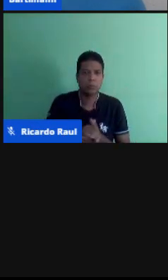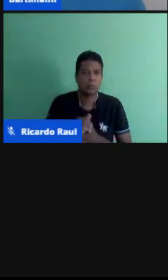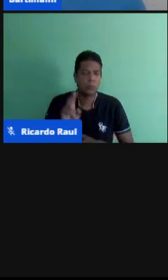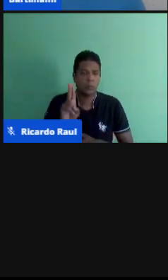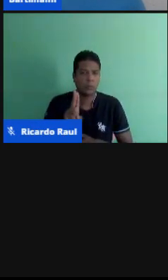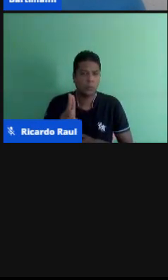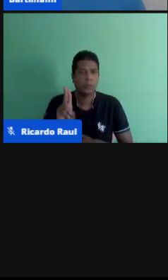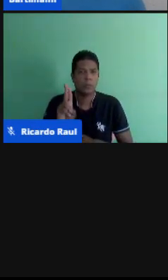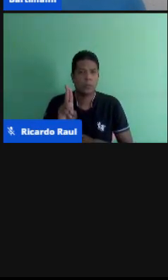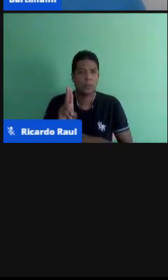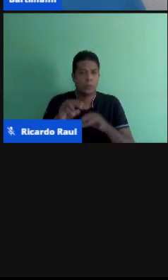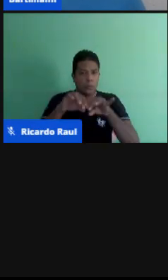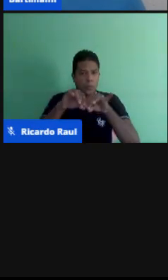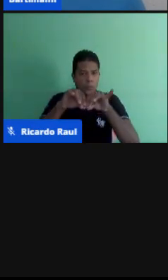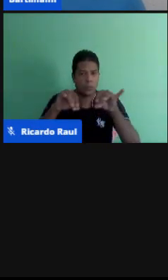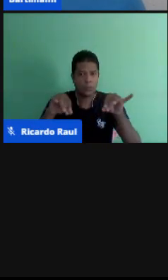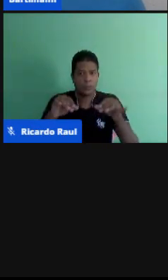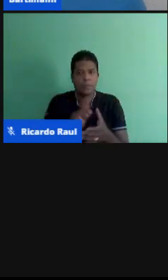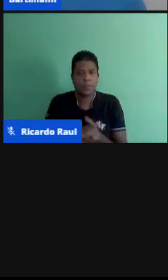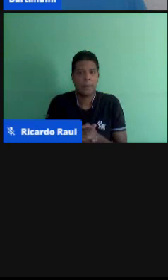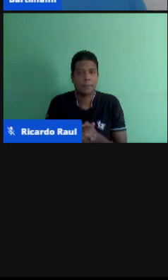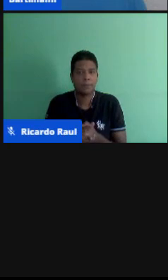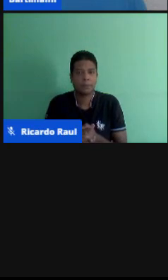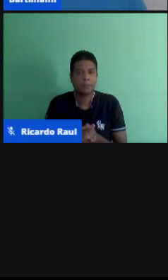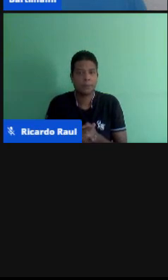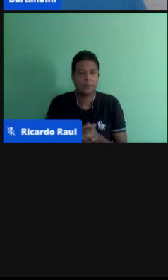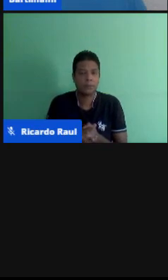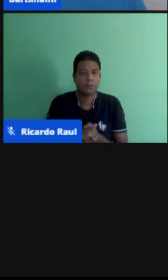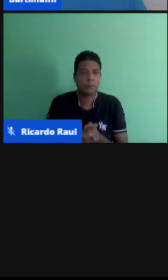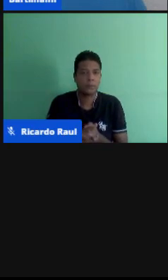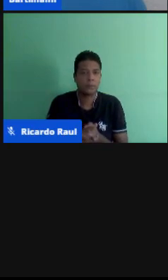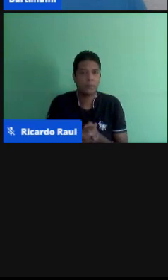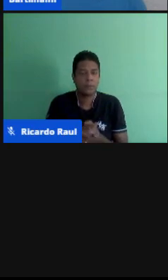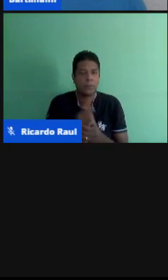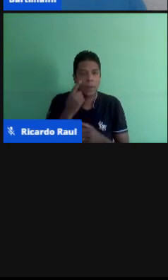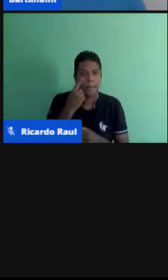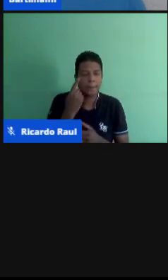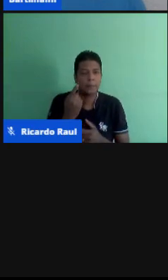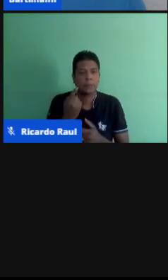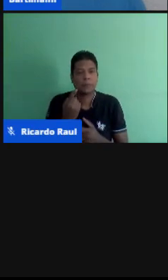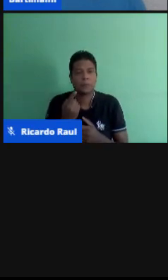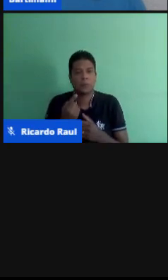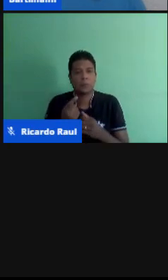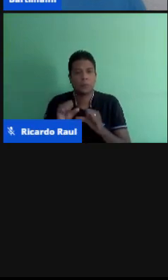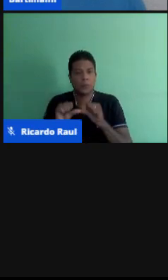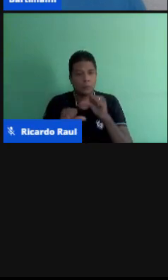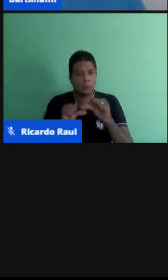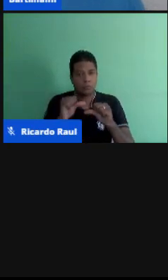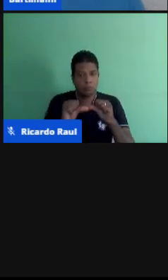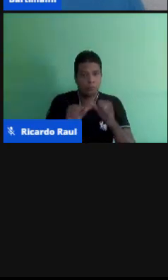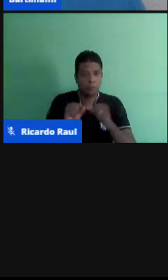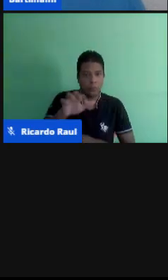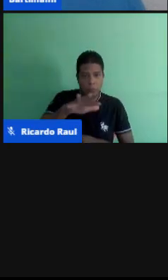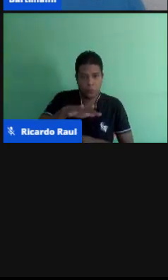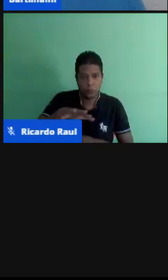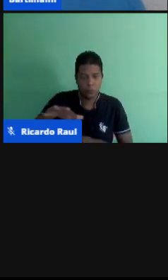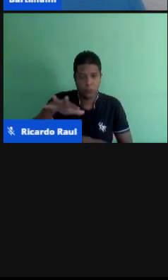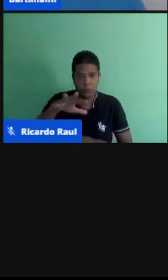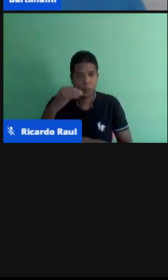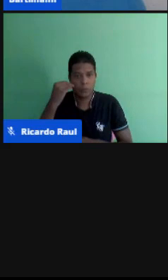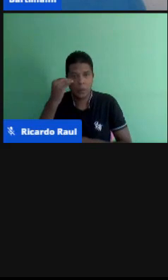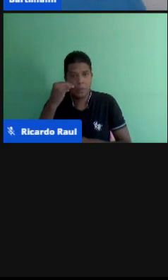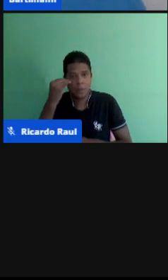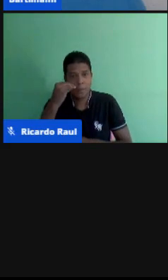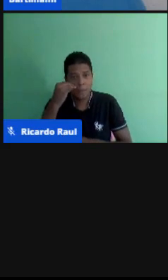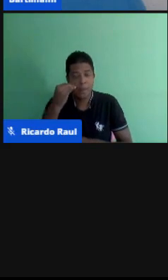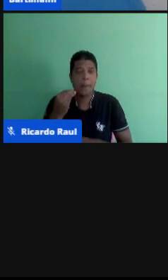e cobertura do solo, seja para identificação de alterações espaço-temporais, ou as análises